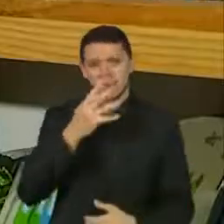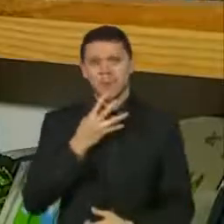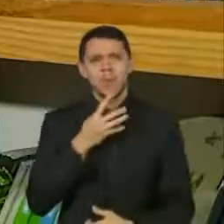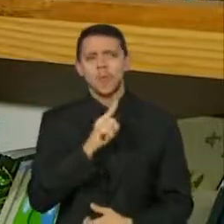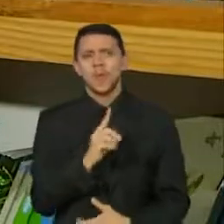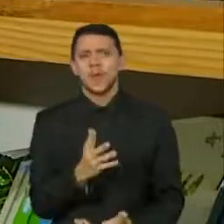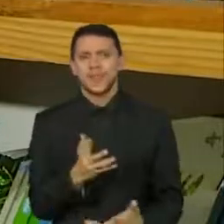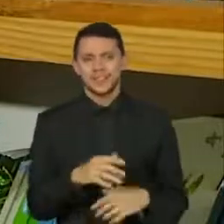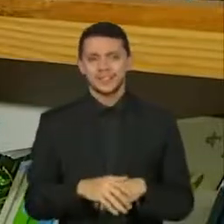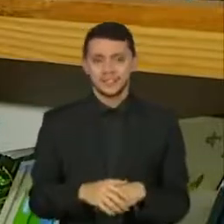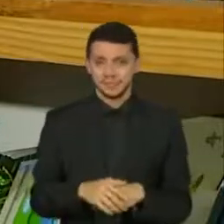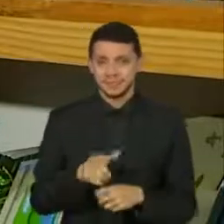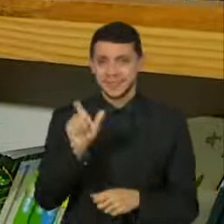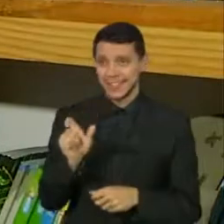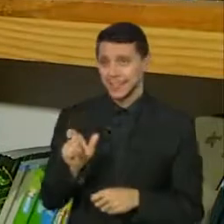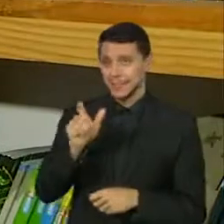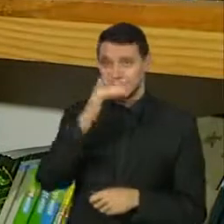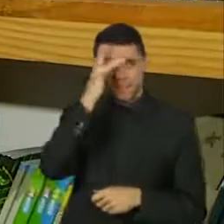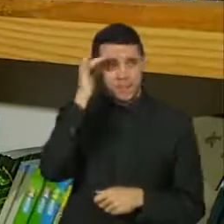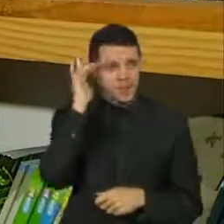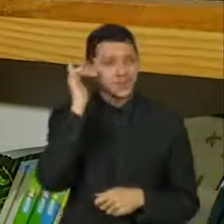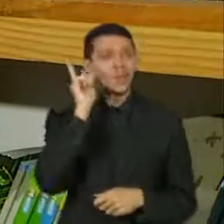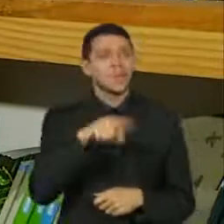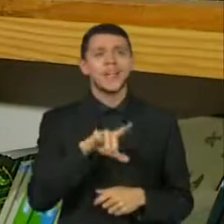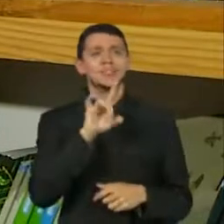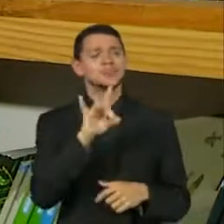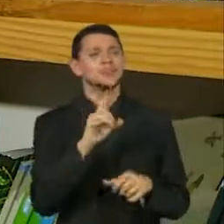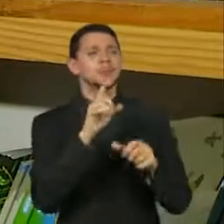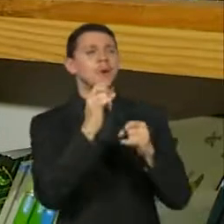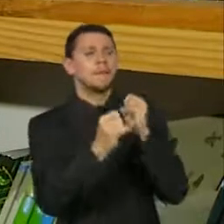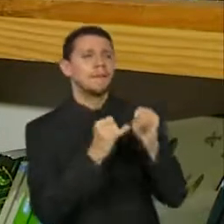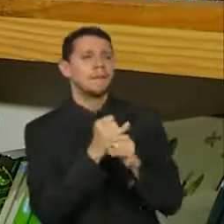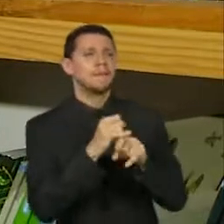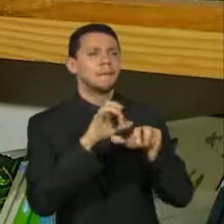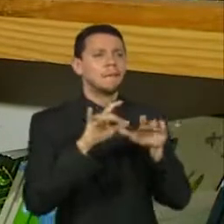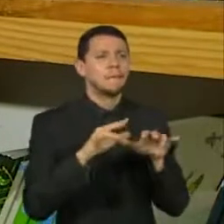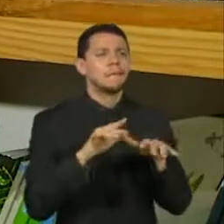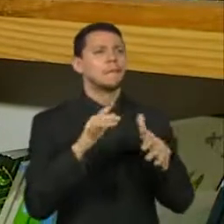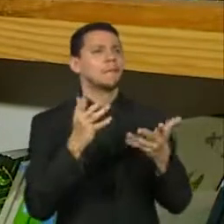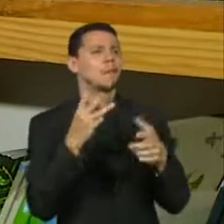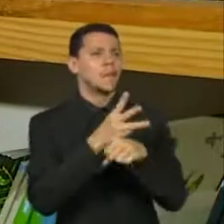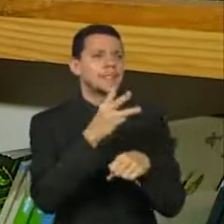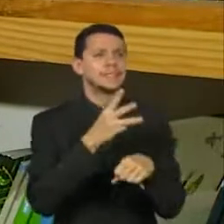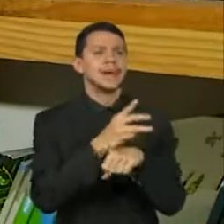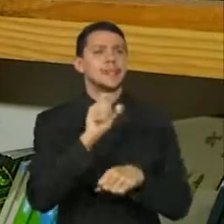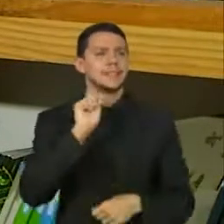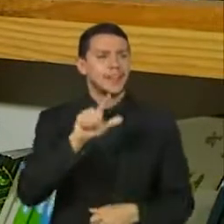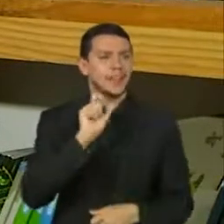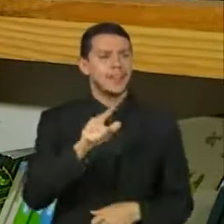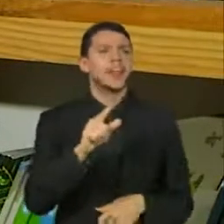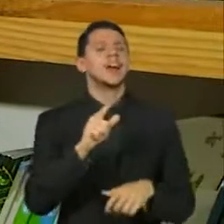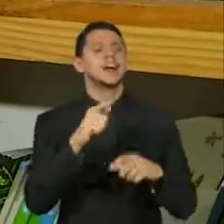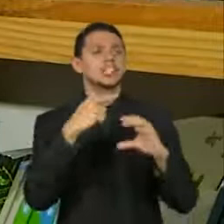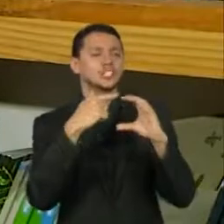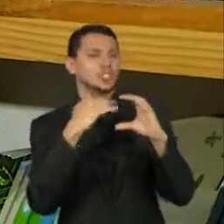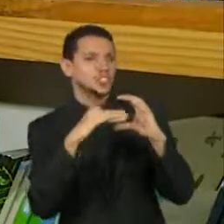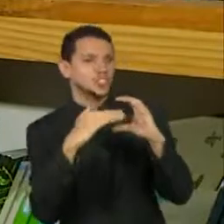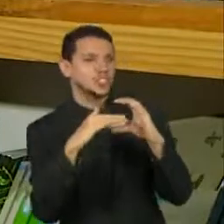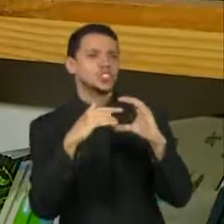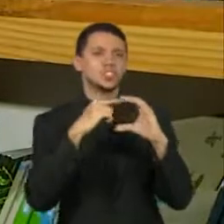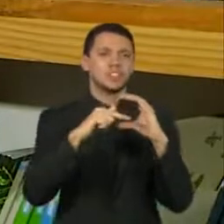muito no digital. WhatsApp, Telegram, Gmail, e-mail. E aí